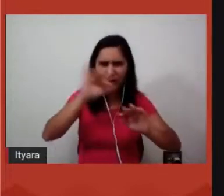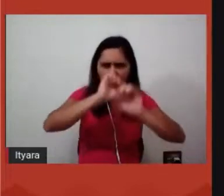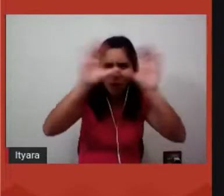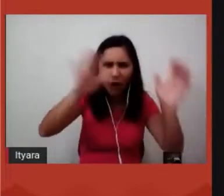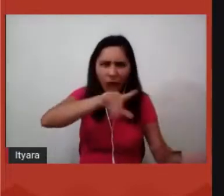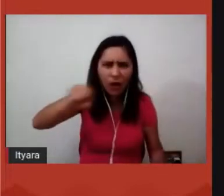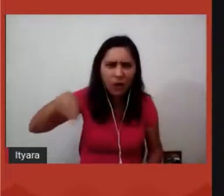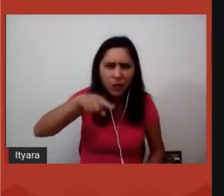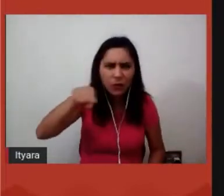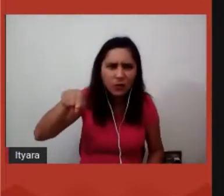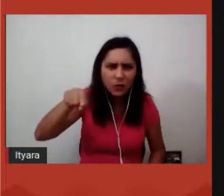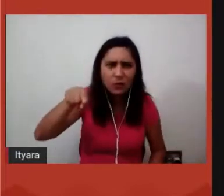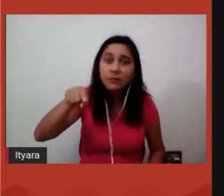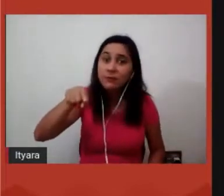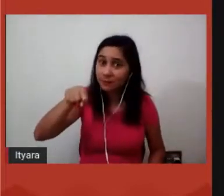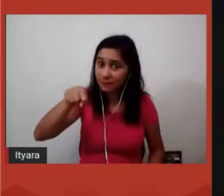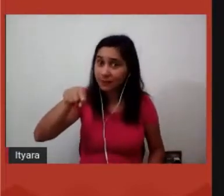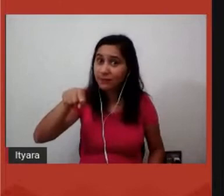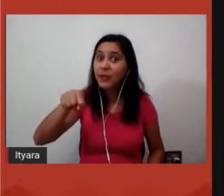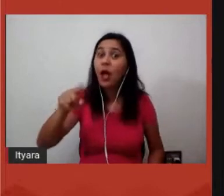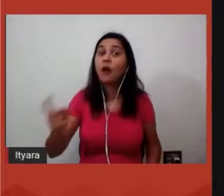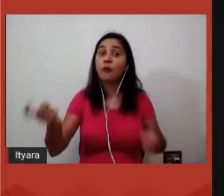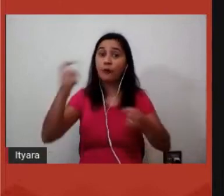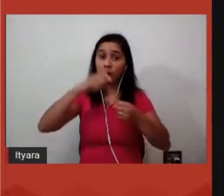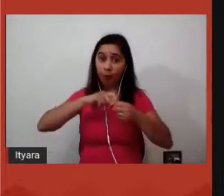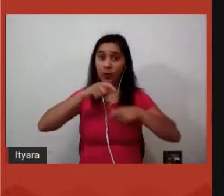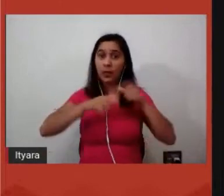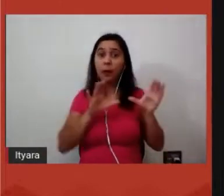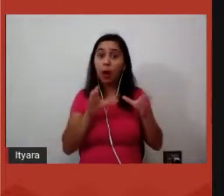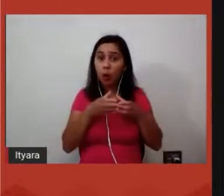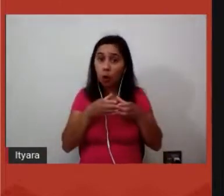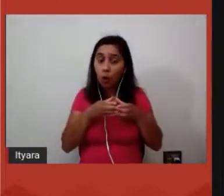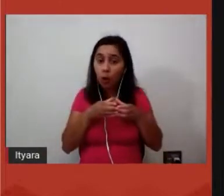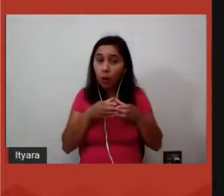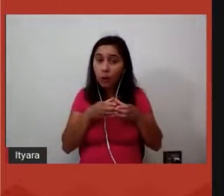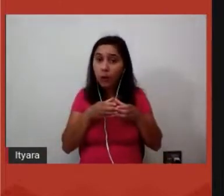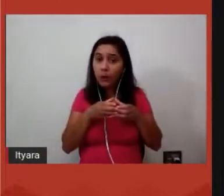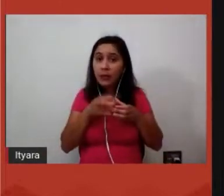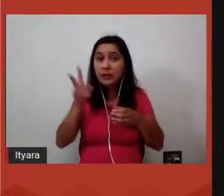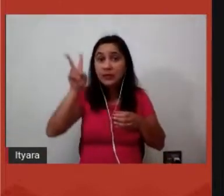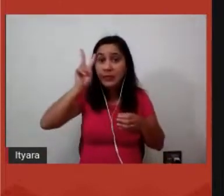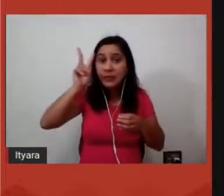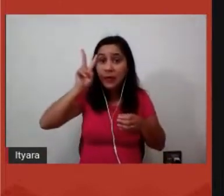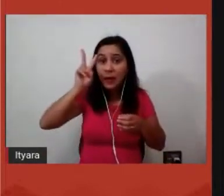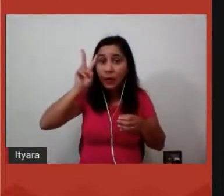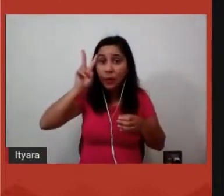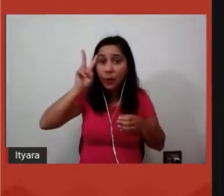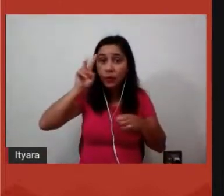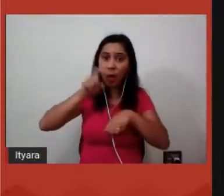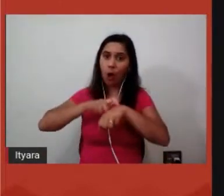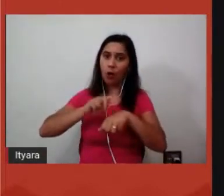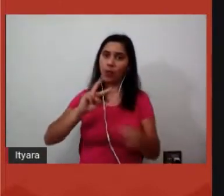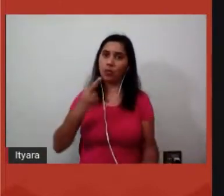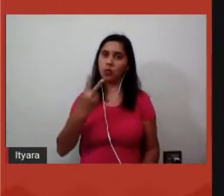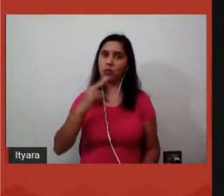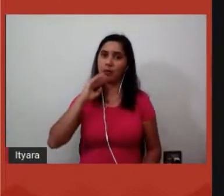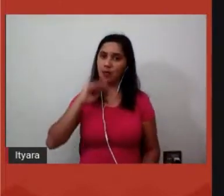mundo. Mas, quer dizer, a gente volta para o trabalho dos pequenos grupos na segunda-feira, às 14